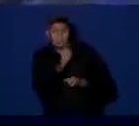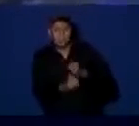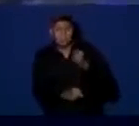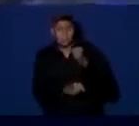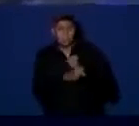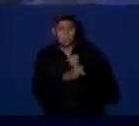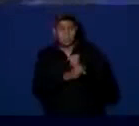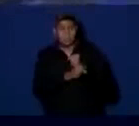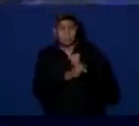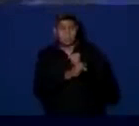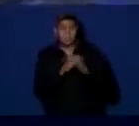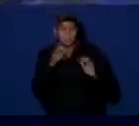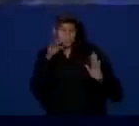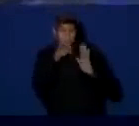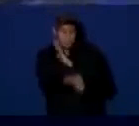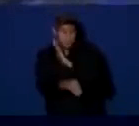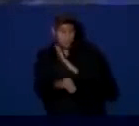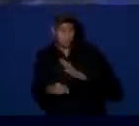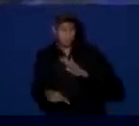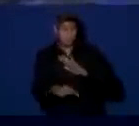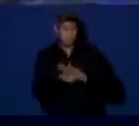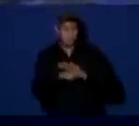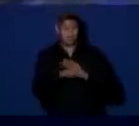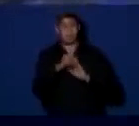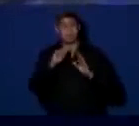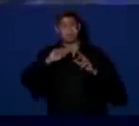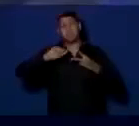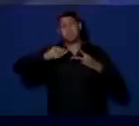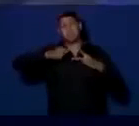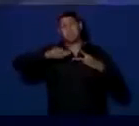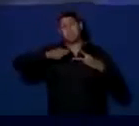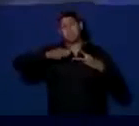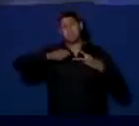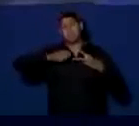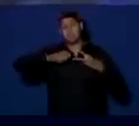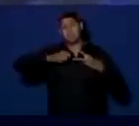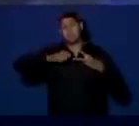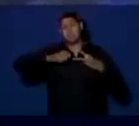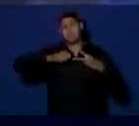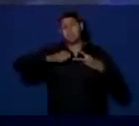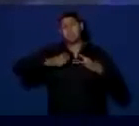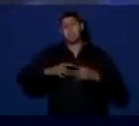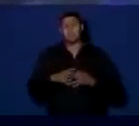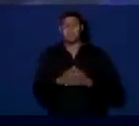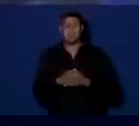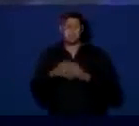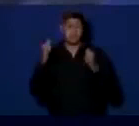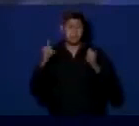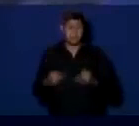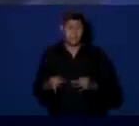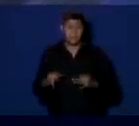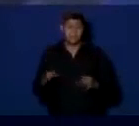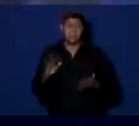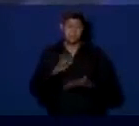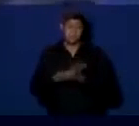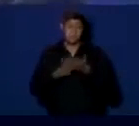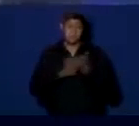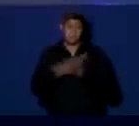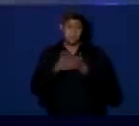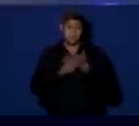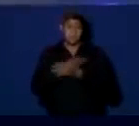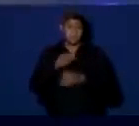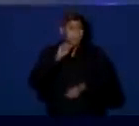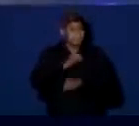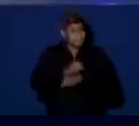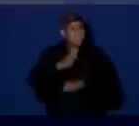5 anos a indústria de crédito operando inteira no Rails de Pix, eu não vou entrar em implicações práticas do ponto de vista de investimento por motivos óbvios, mas